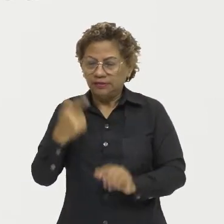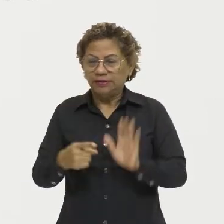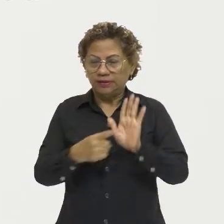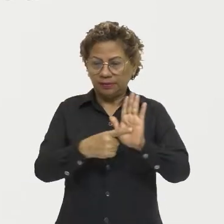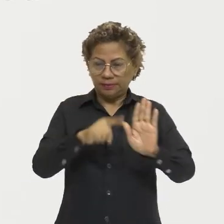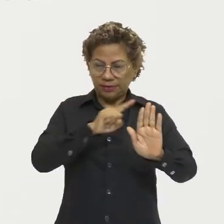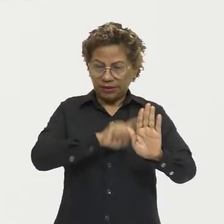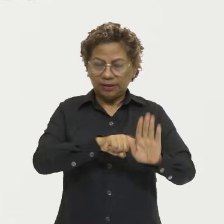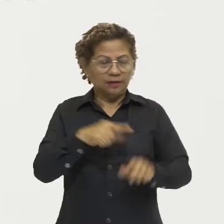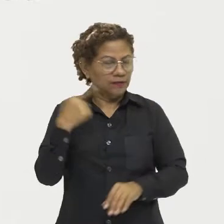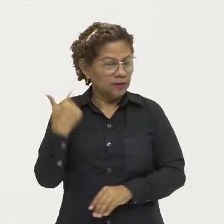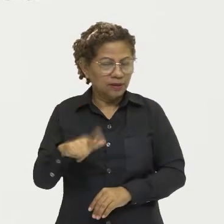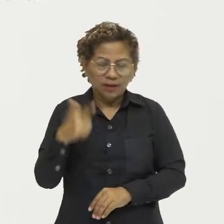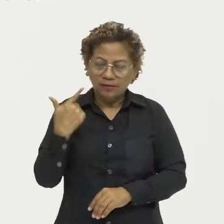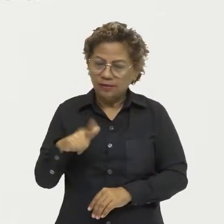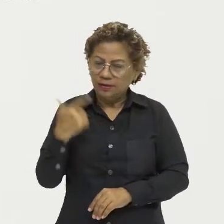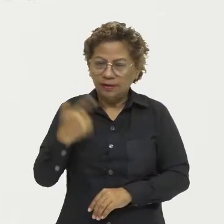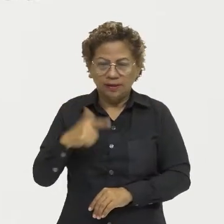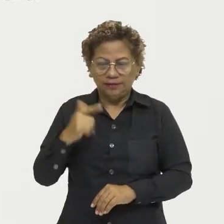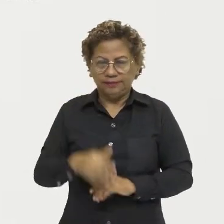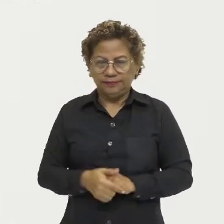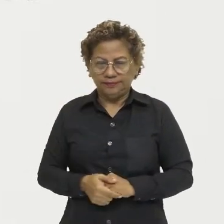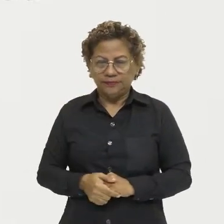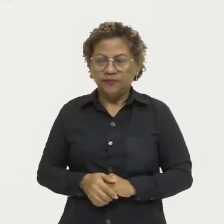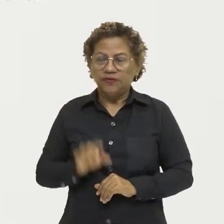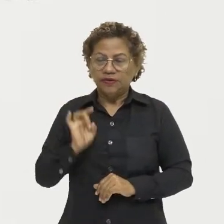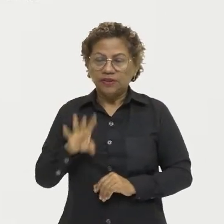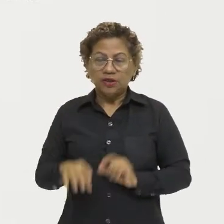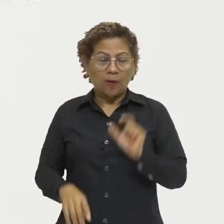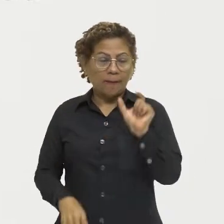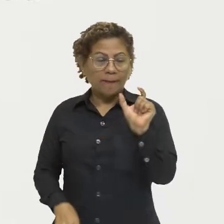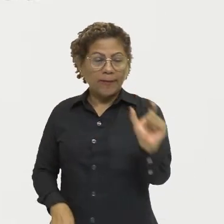né? Não vai existir a metáfora, vai ser palavras no